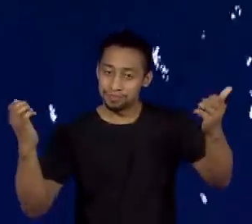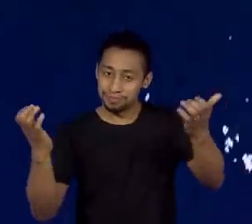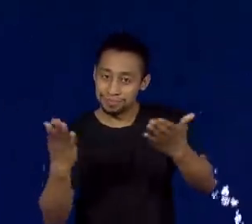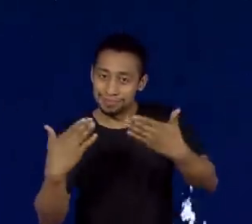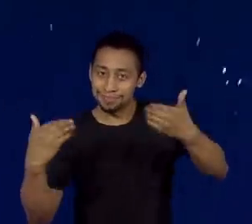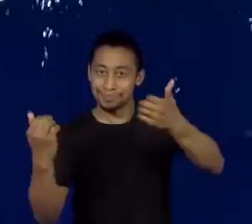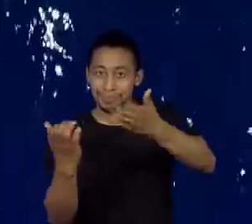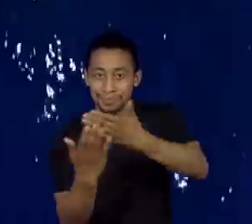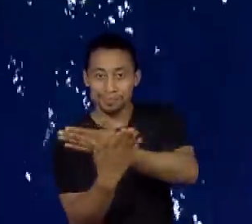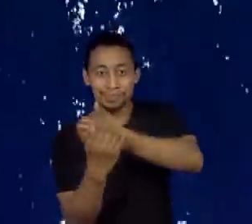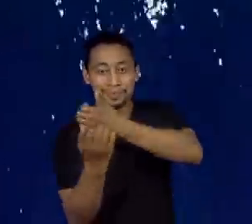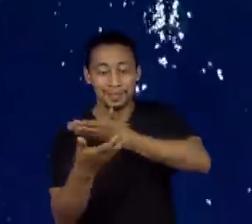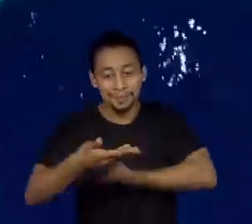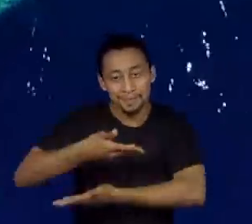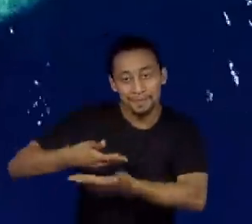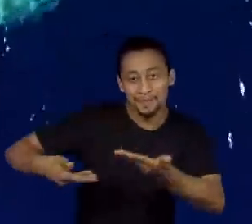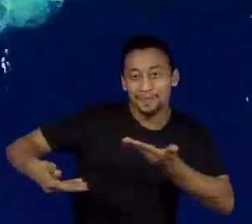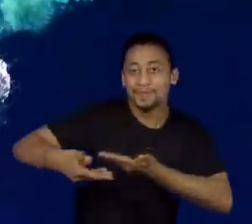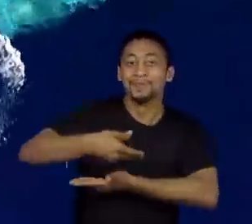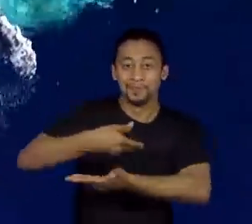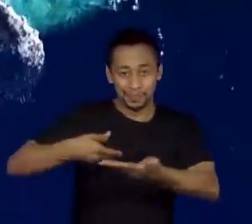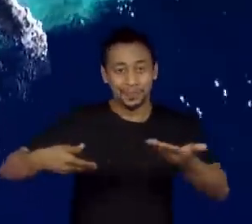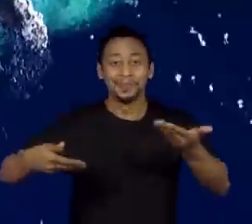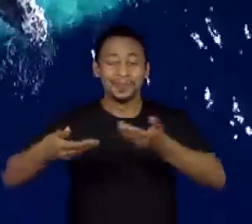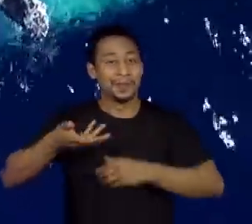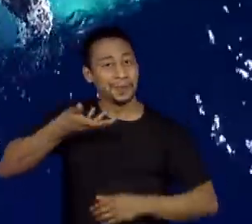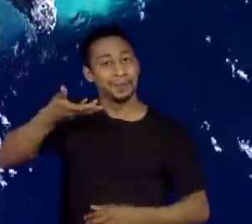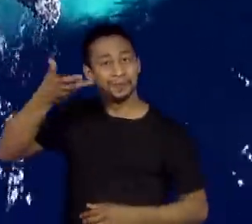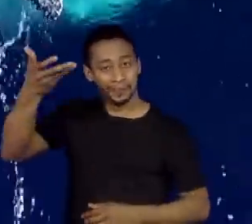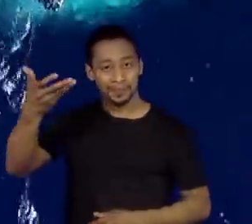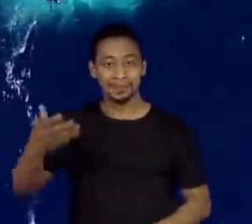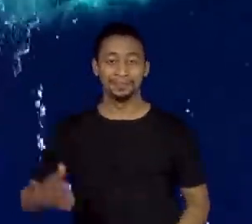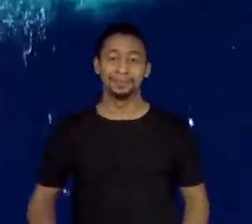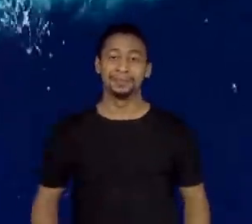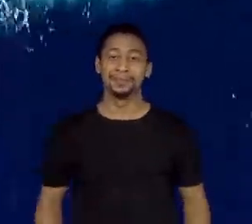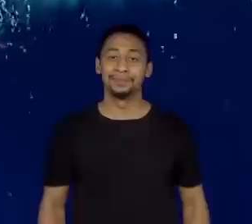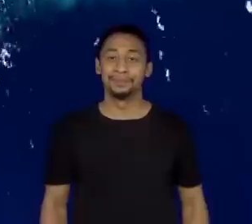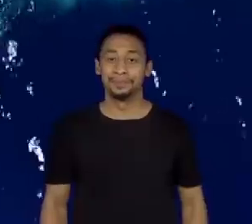eles acabam trocando esse conhecimento dessas canções.